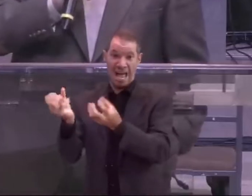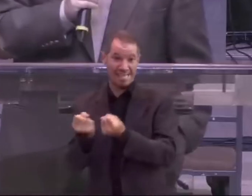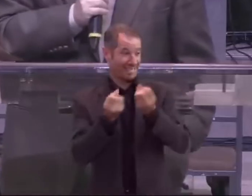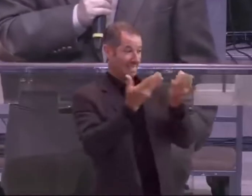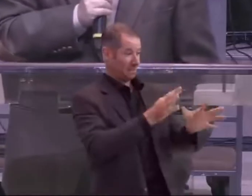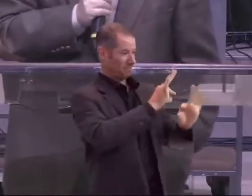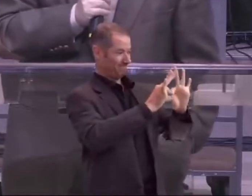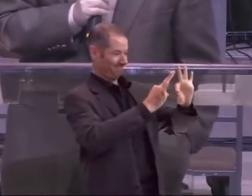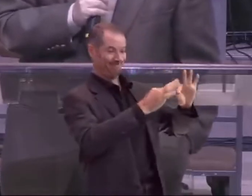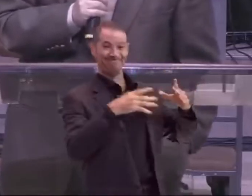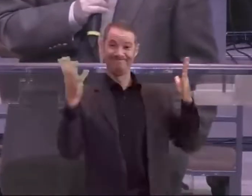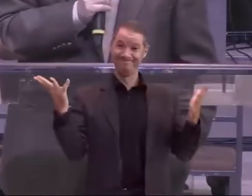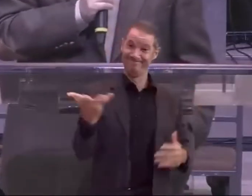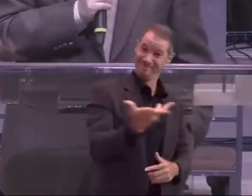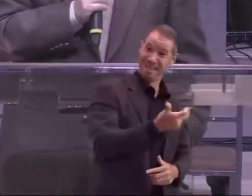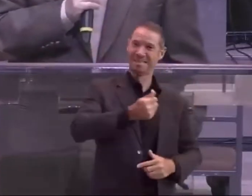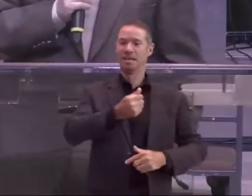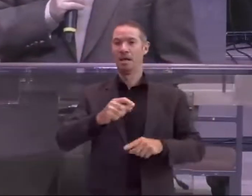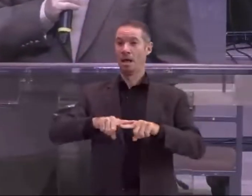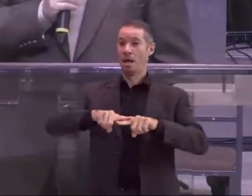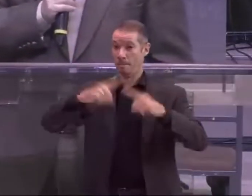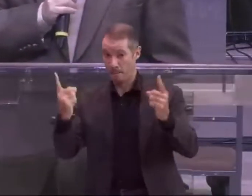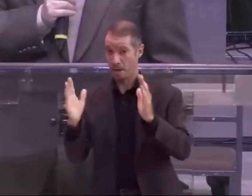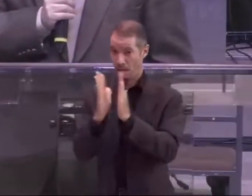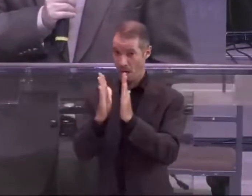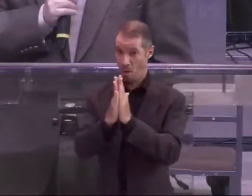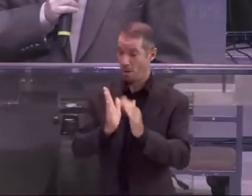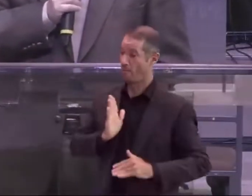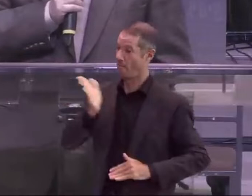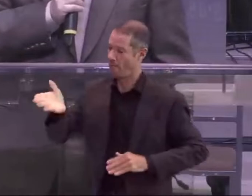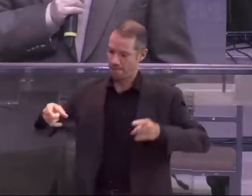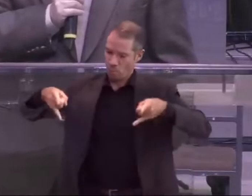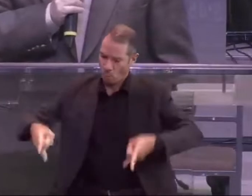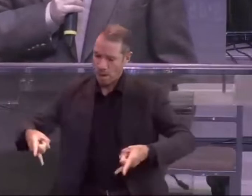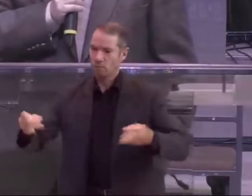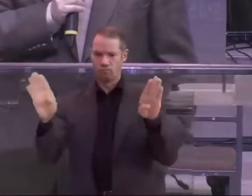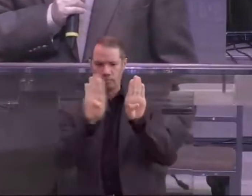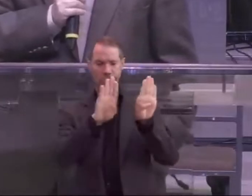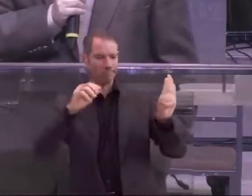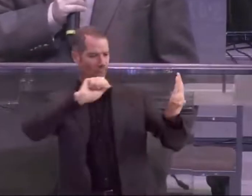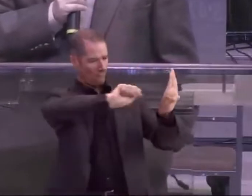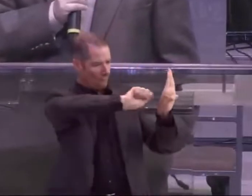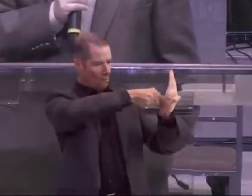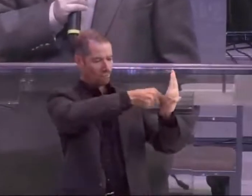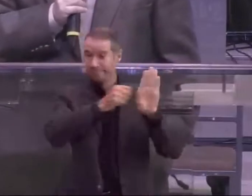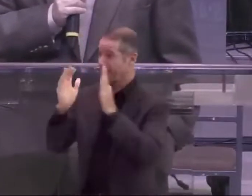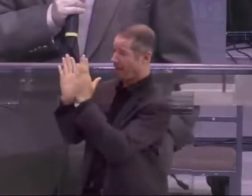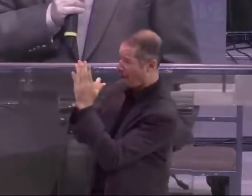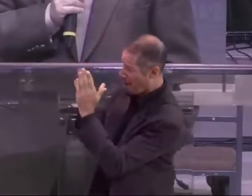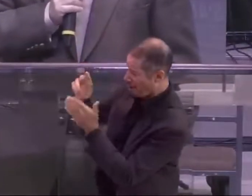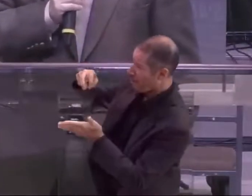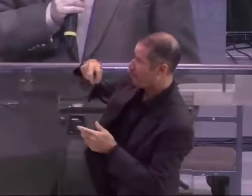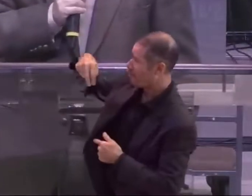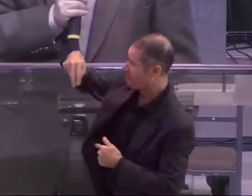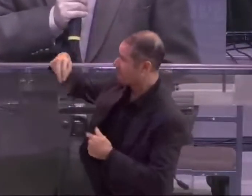plena recompensa. Mas quando você orar, vá para o seu quarto, feche a porta, ore a seu pai que está em